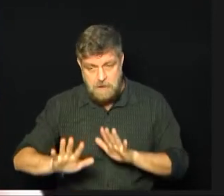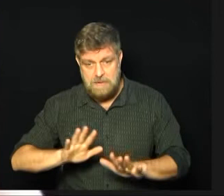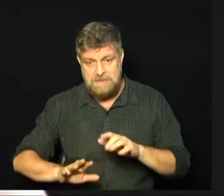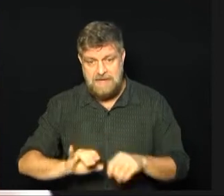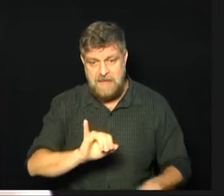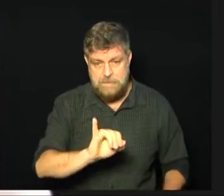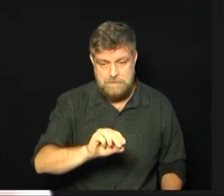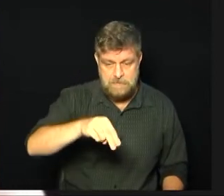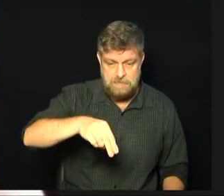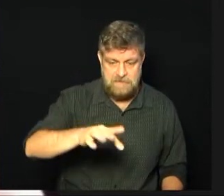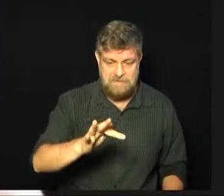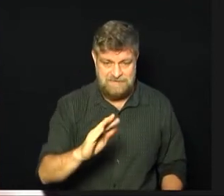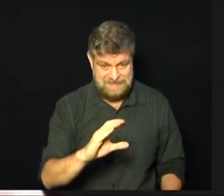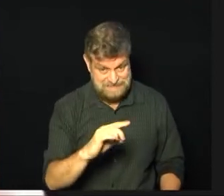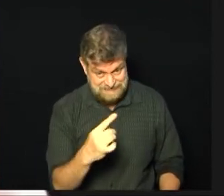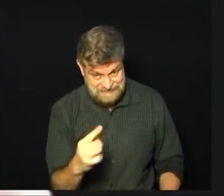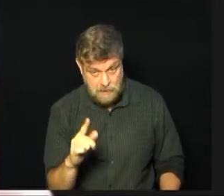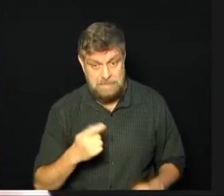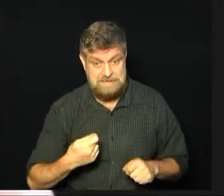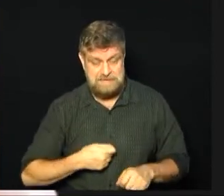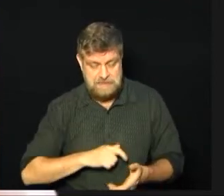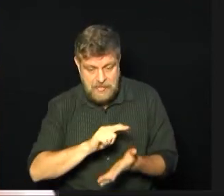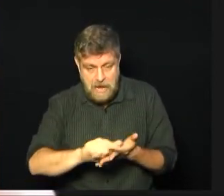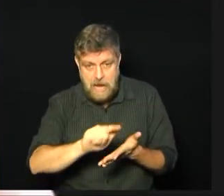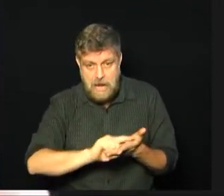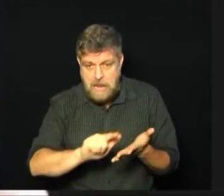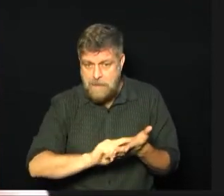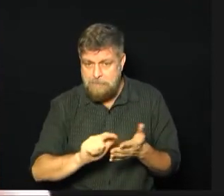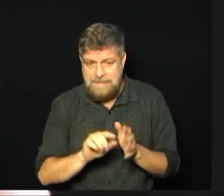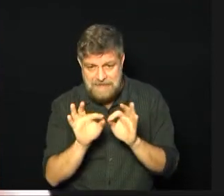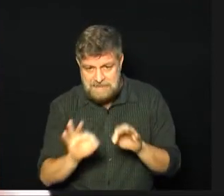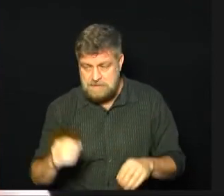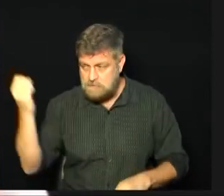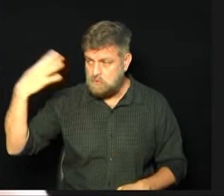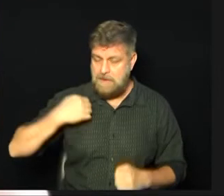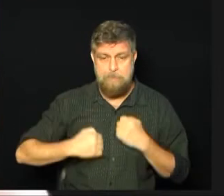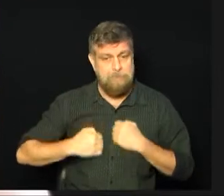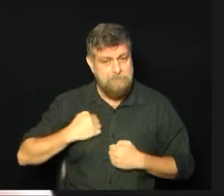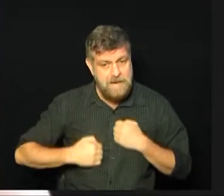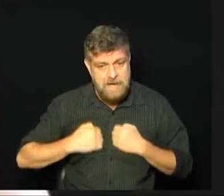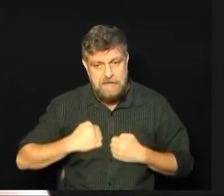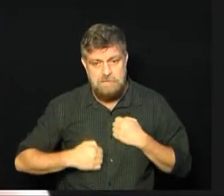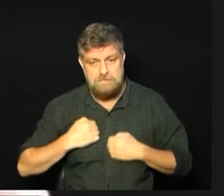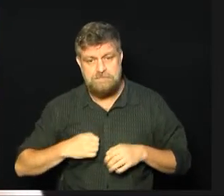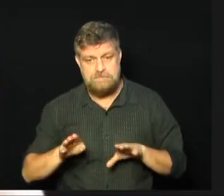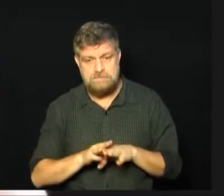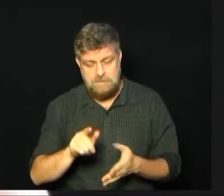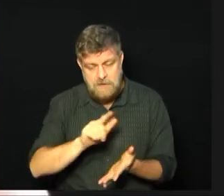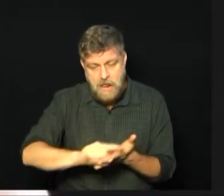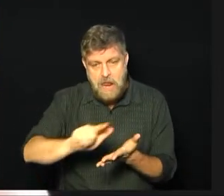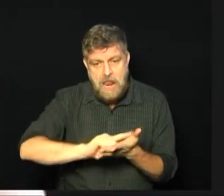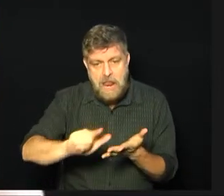sempre fazer uma boa limpeza, sempre. A limpeza é simples, toma banho, né? Quando for tomar banho, lava com água